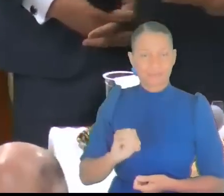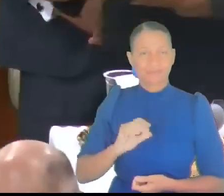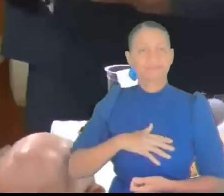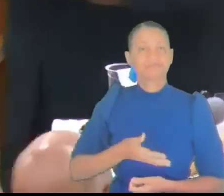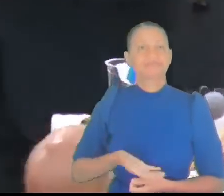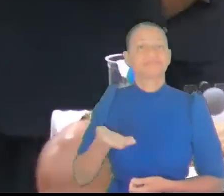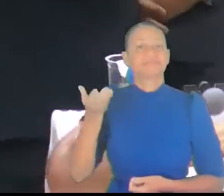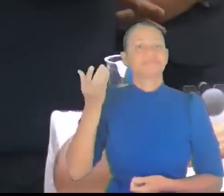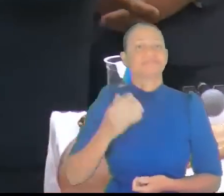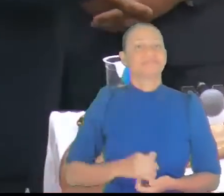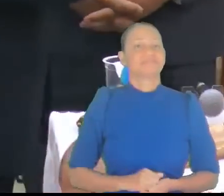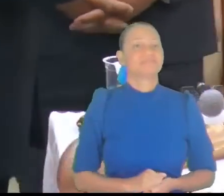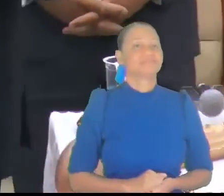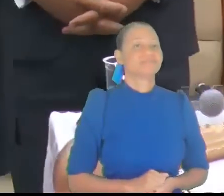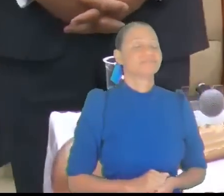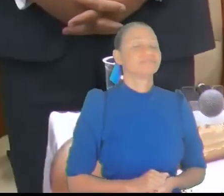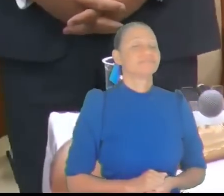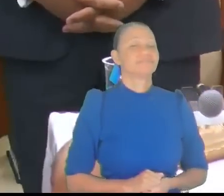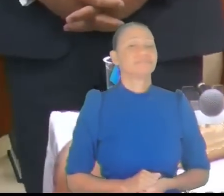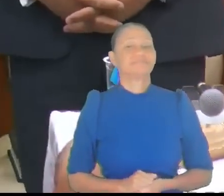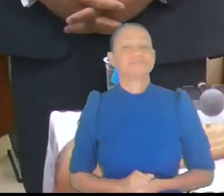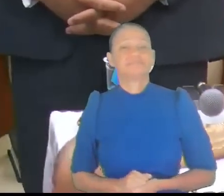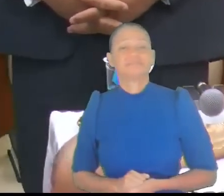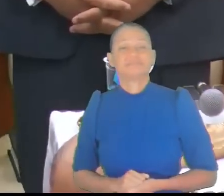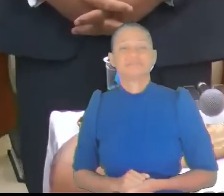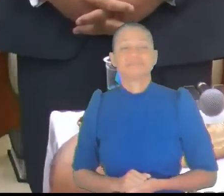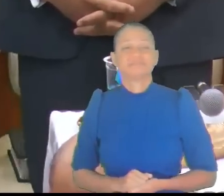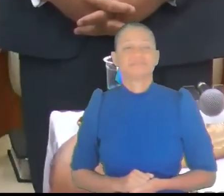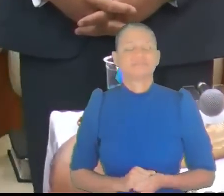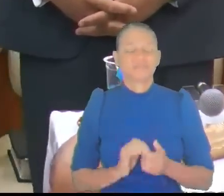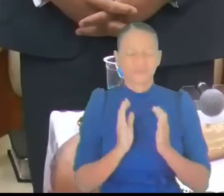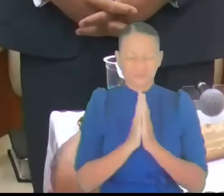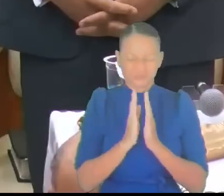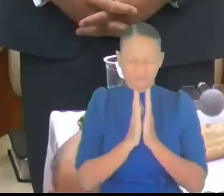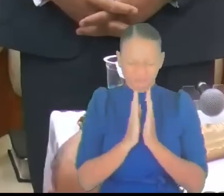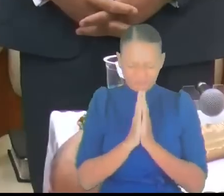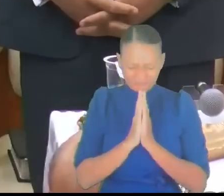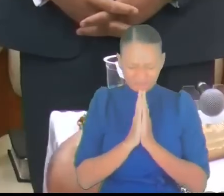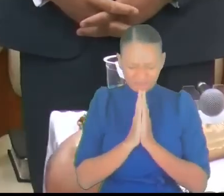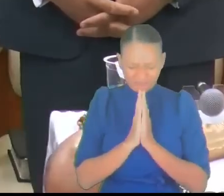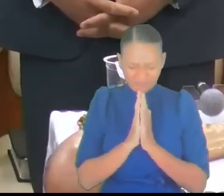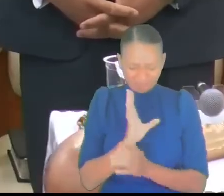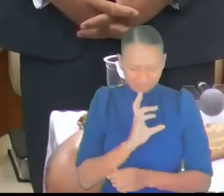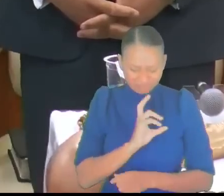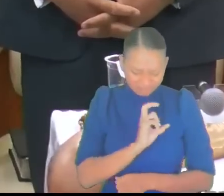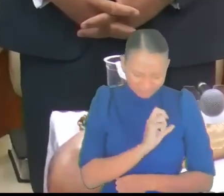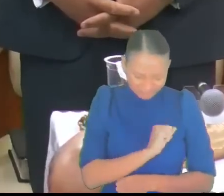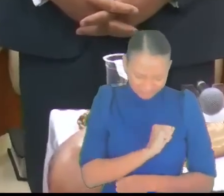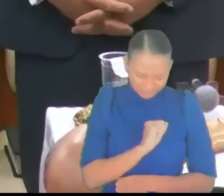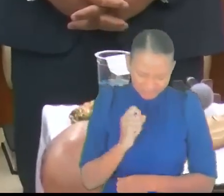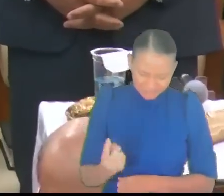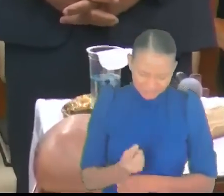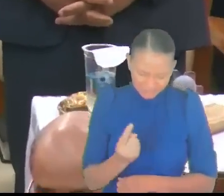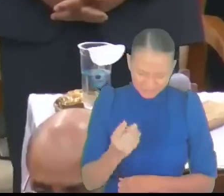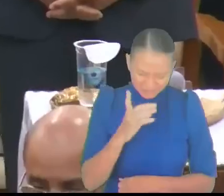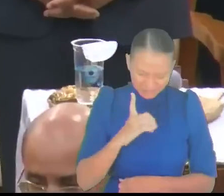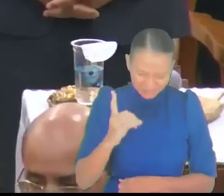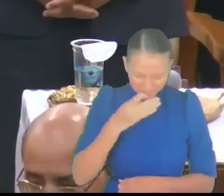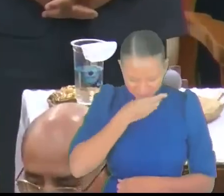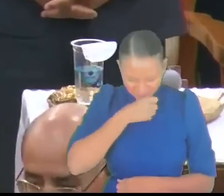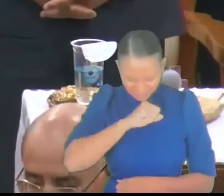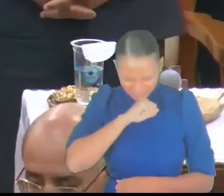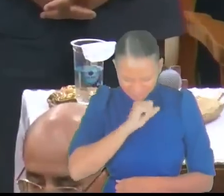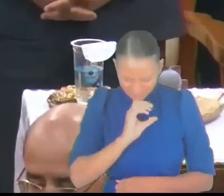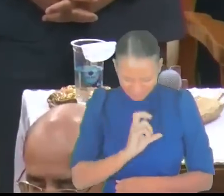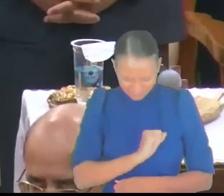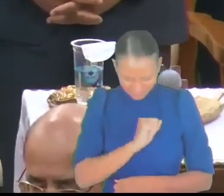Aleluia, glória a Deus. Aleluia. Oremos. Querido e eterno Deus, Pai amado e